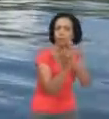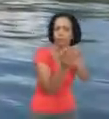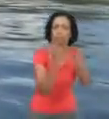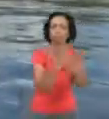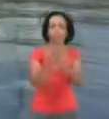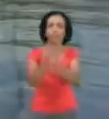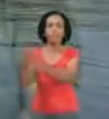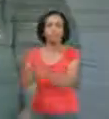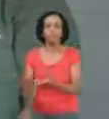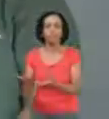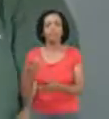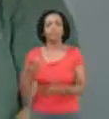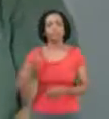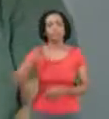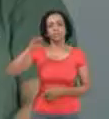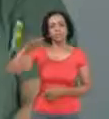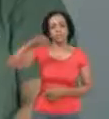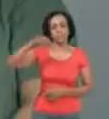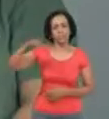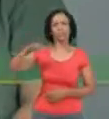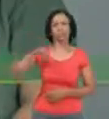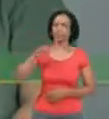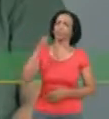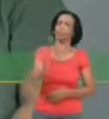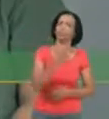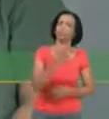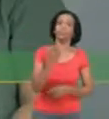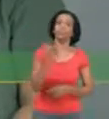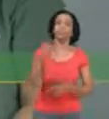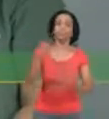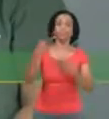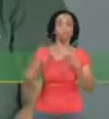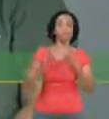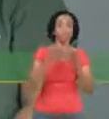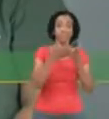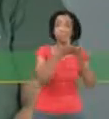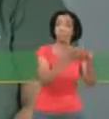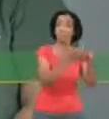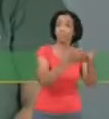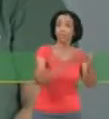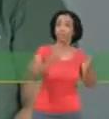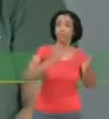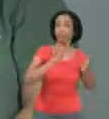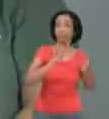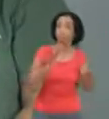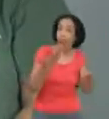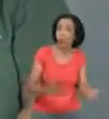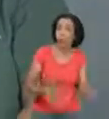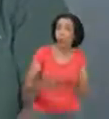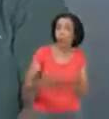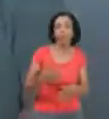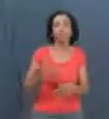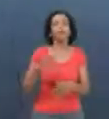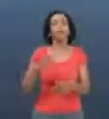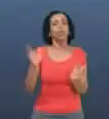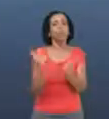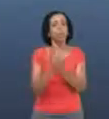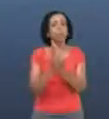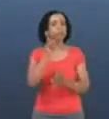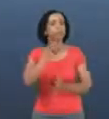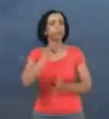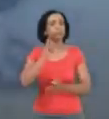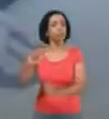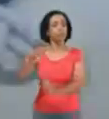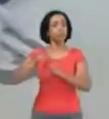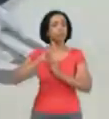líderes locais. Missões Nacionais ganhou como doação esse barco, da missão americana, o ano passado. O barco é